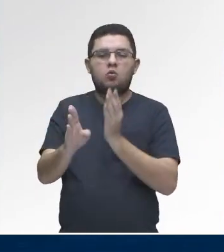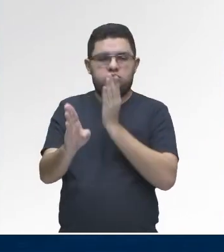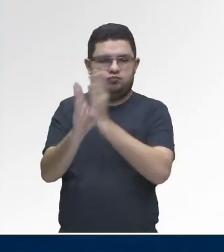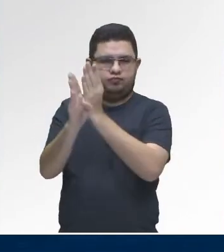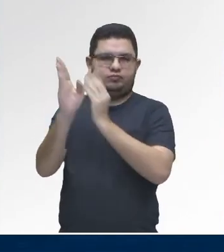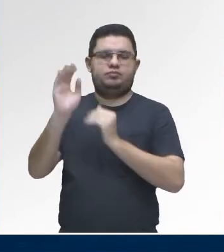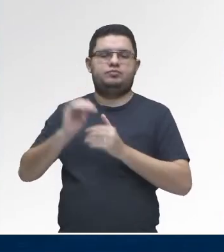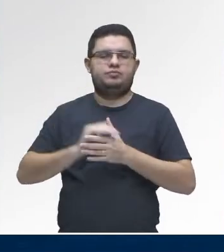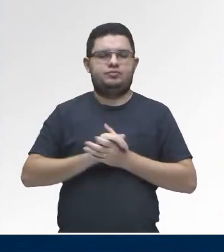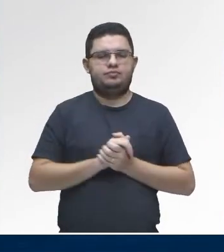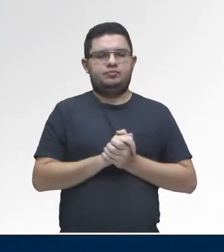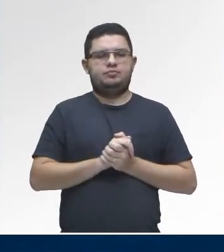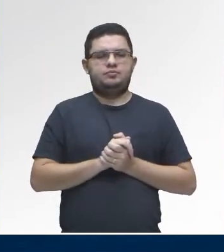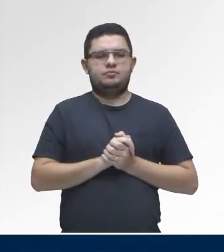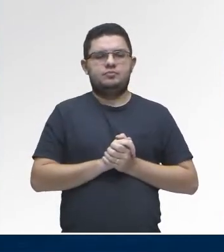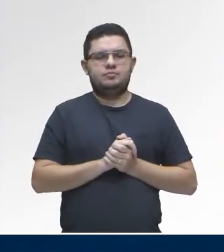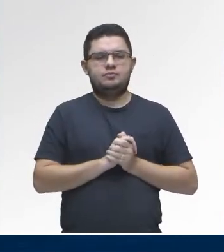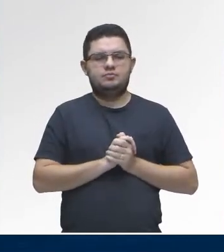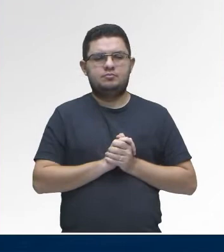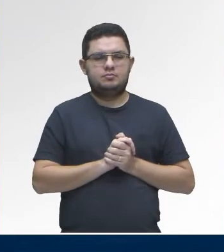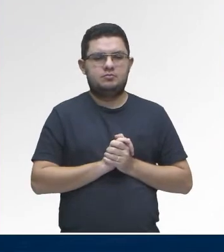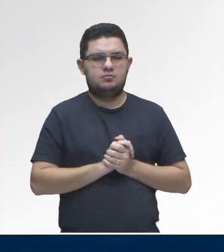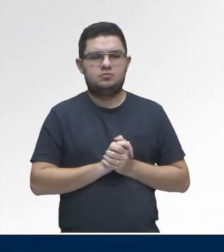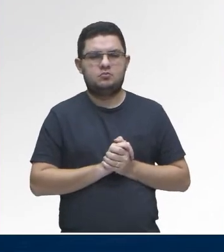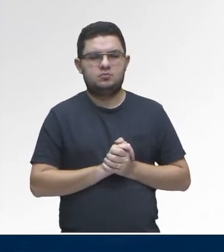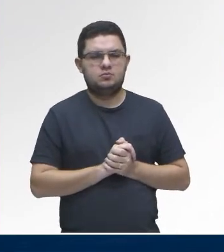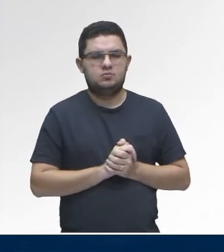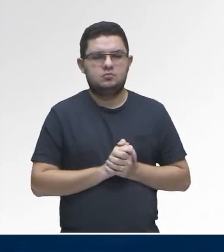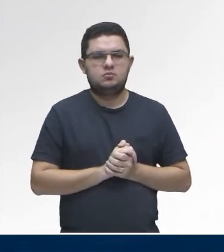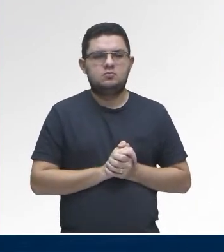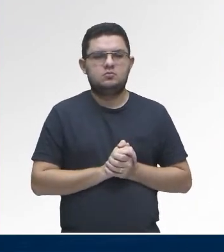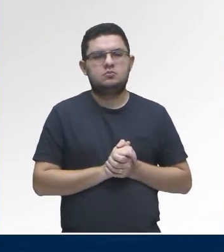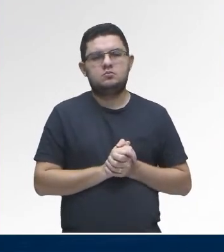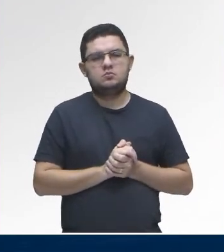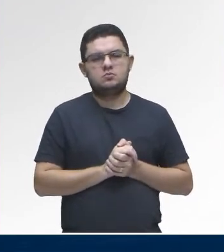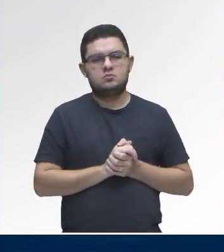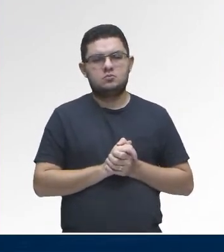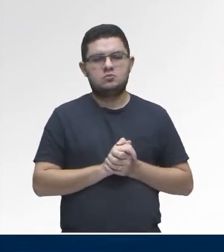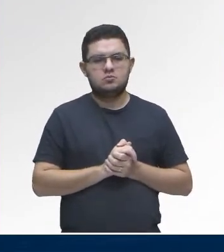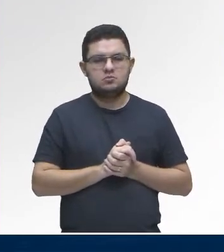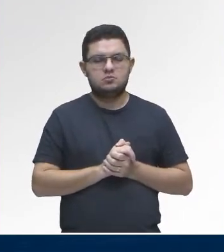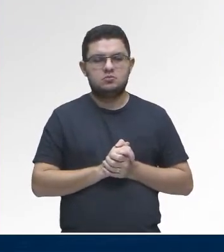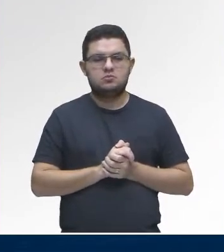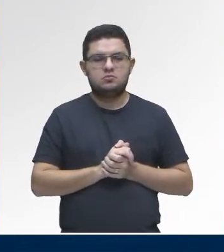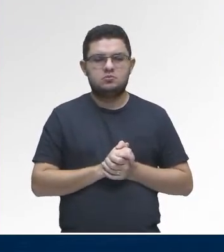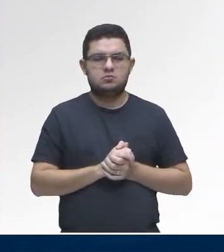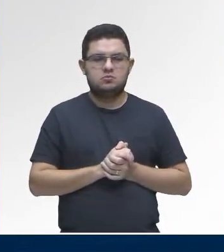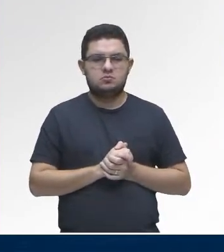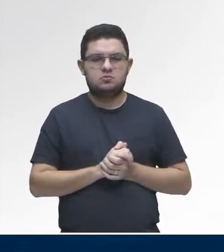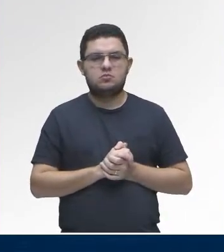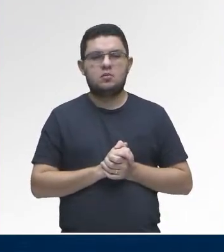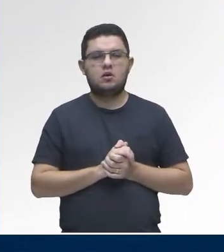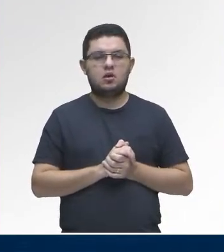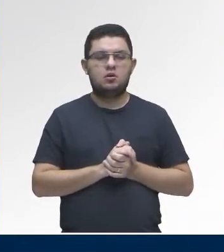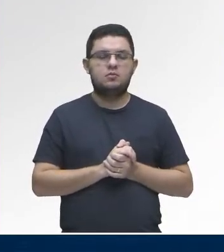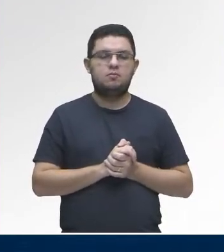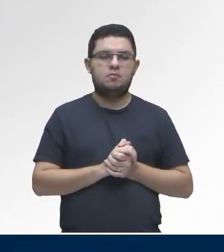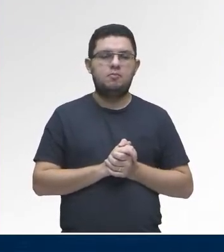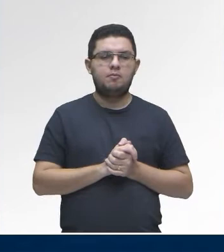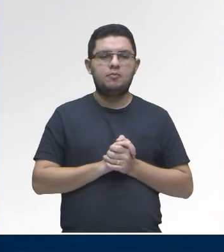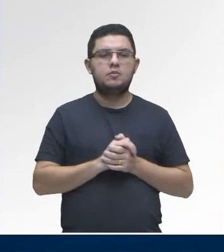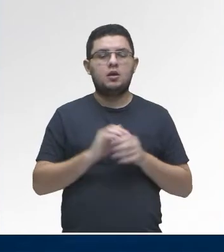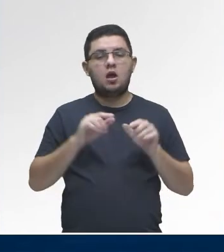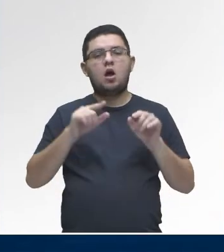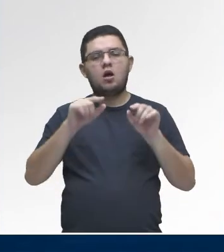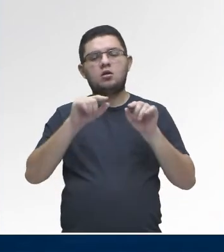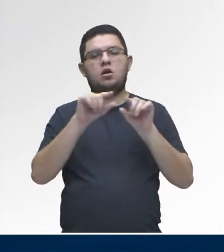encontrar. E cada lado dessa equação, ou seja, se a gente pensar numa balança, a gente tem aí os dois lados